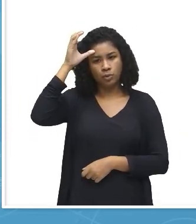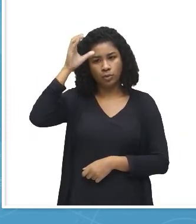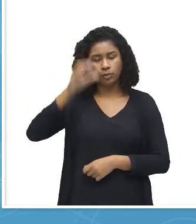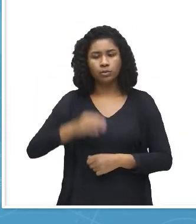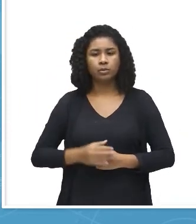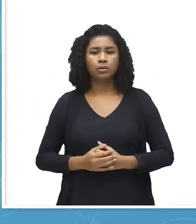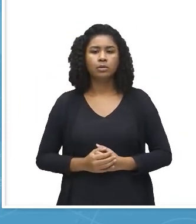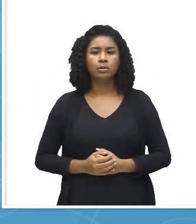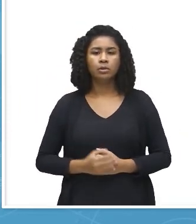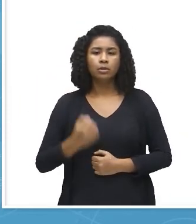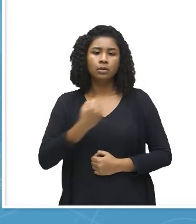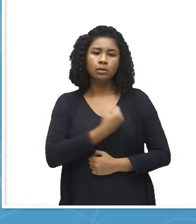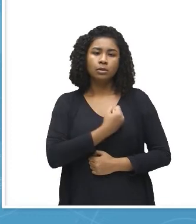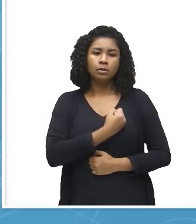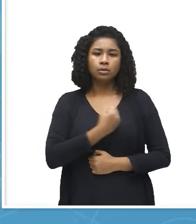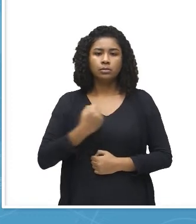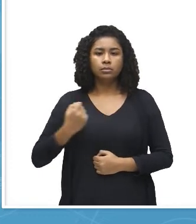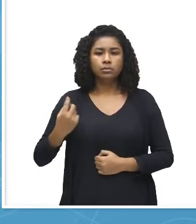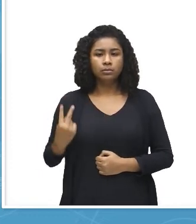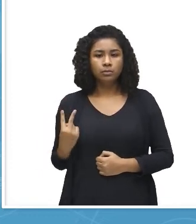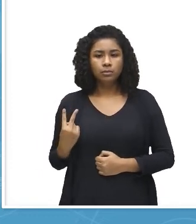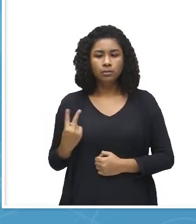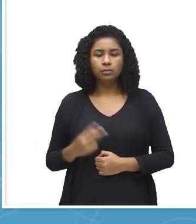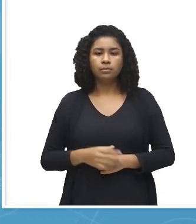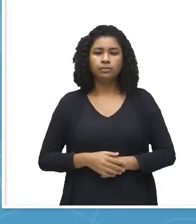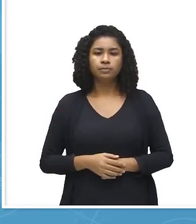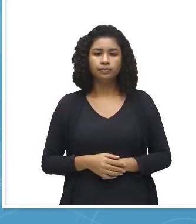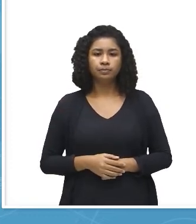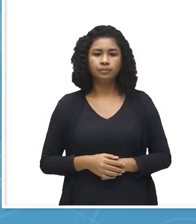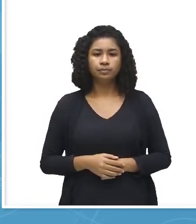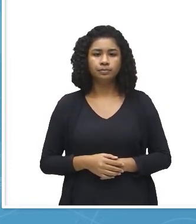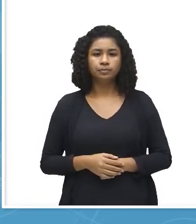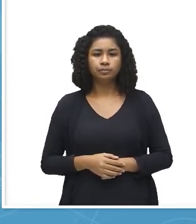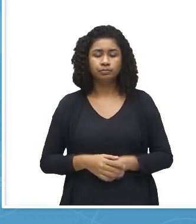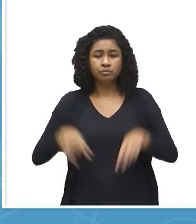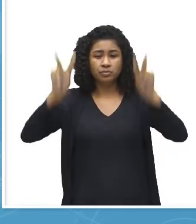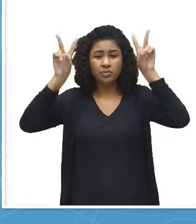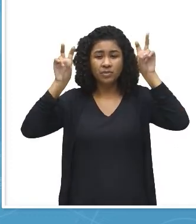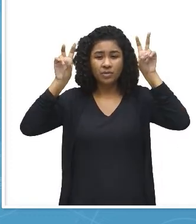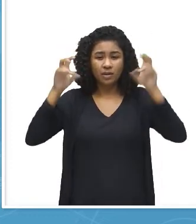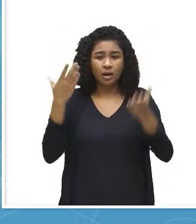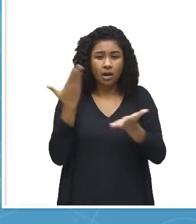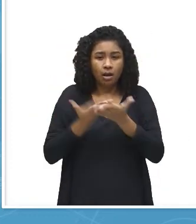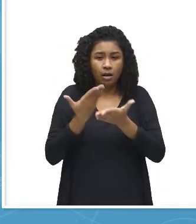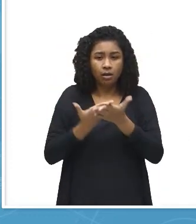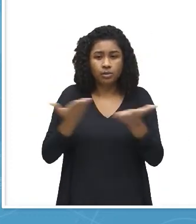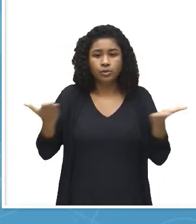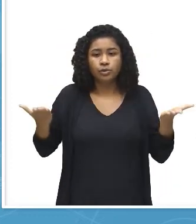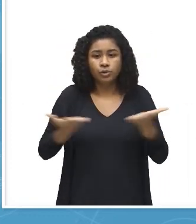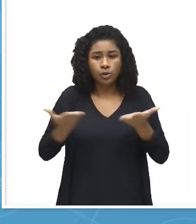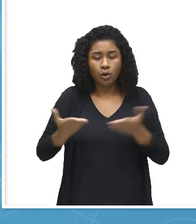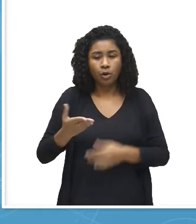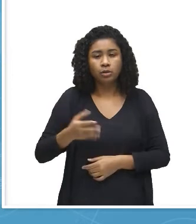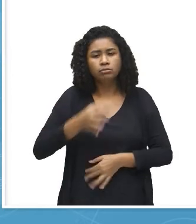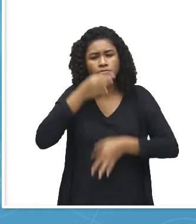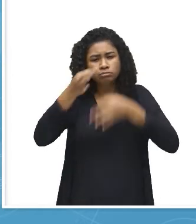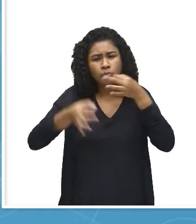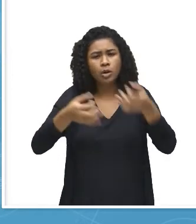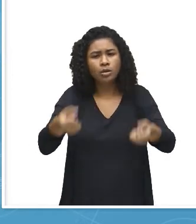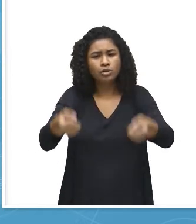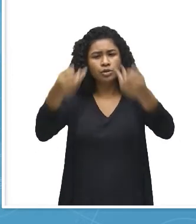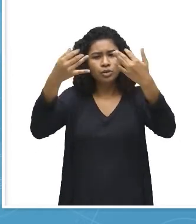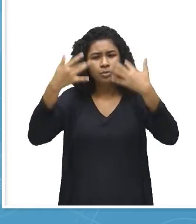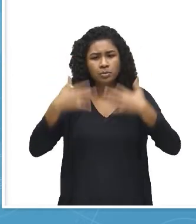segunda questão diz o seguinte para a gente: de acordo com o que foi estudado hoje, comente sobre a influência das